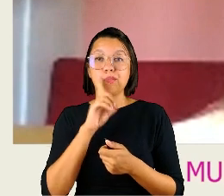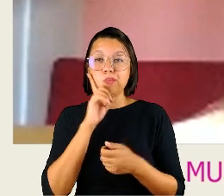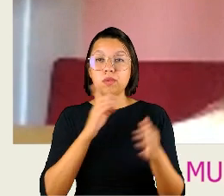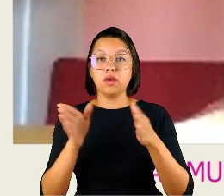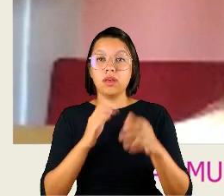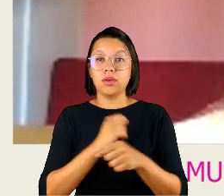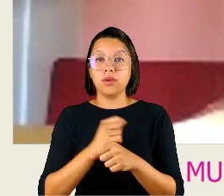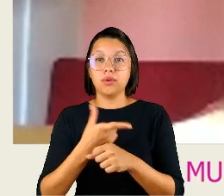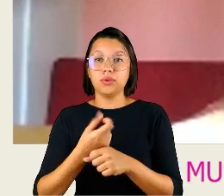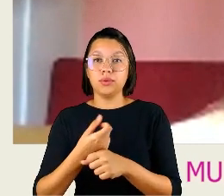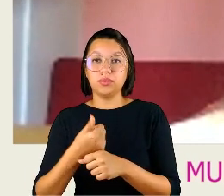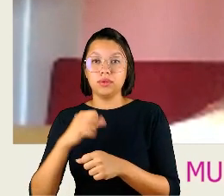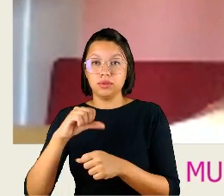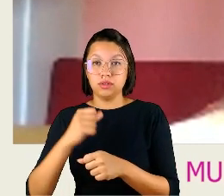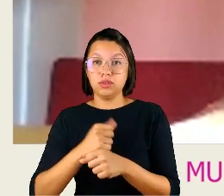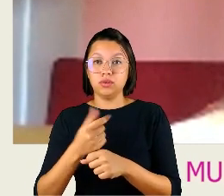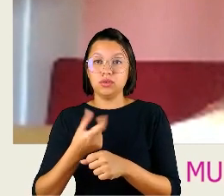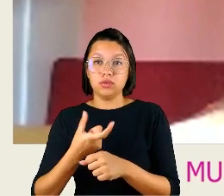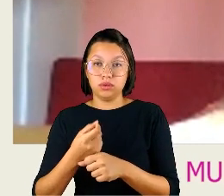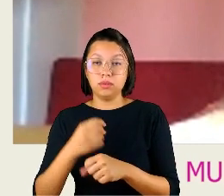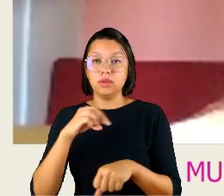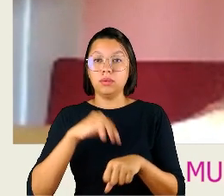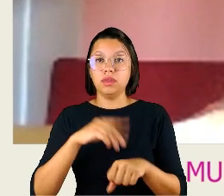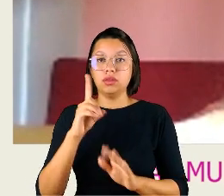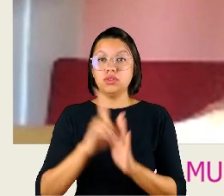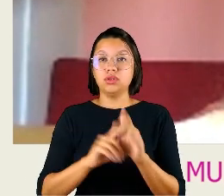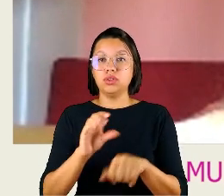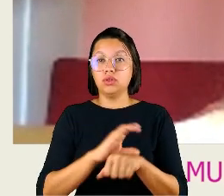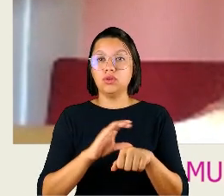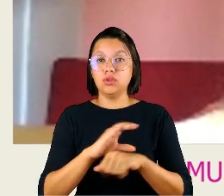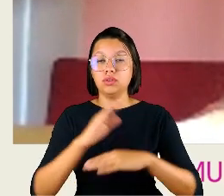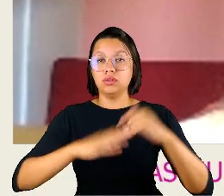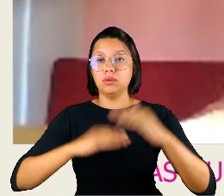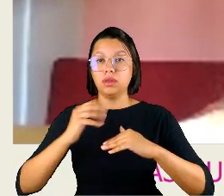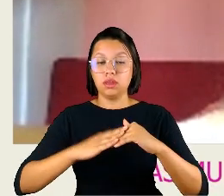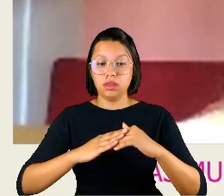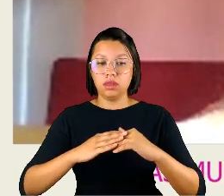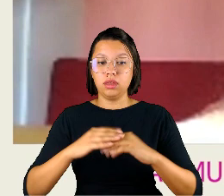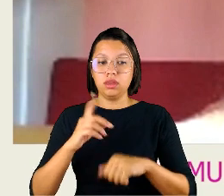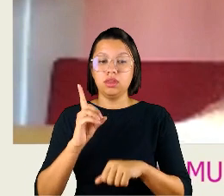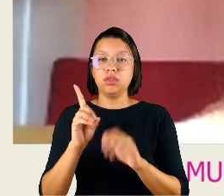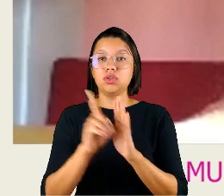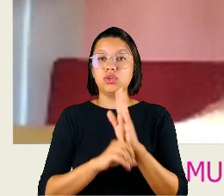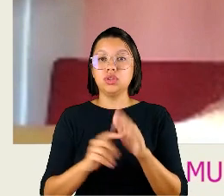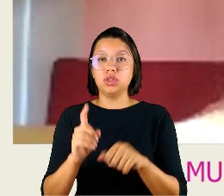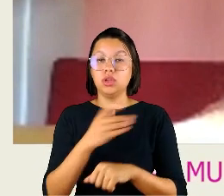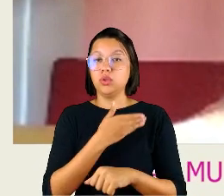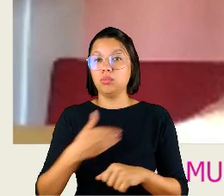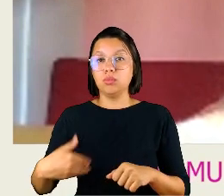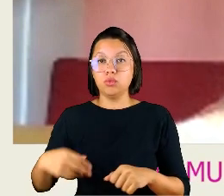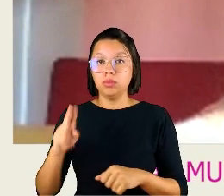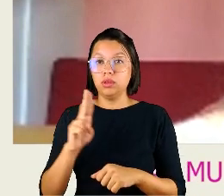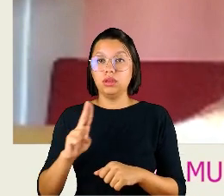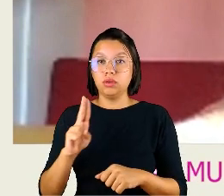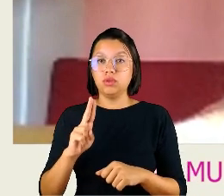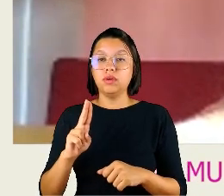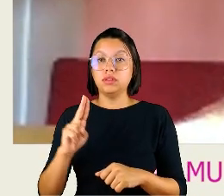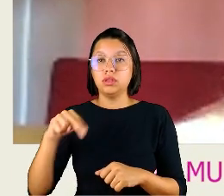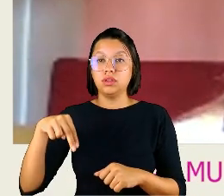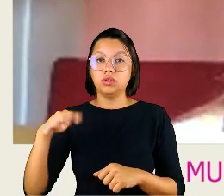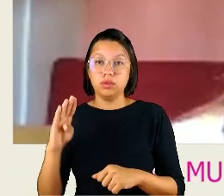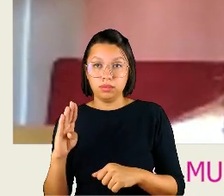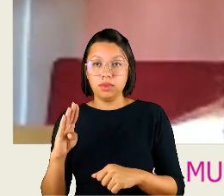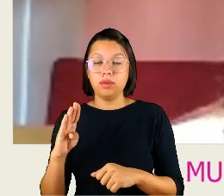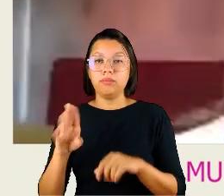2019 e 2020, mestra em Direito Constitucional e especialista em Direito Público pela Universidade de Brasília, tendo